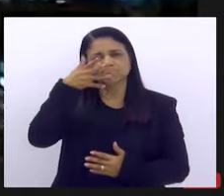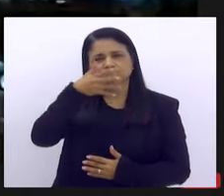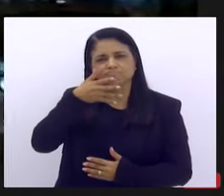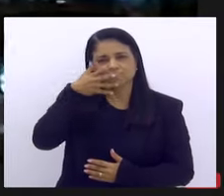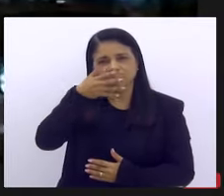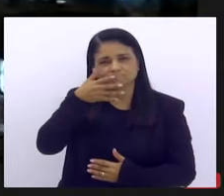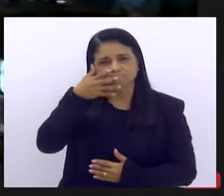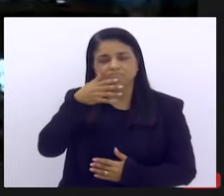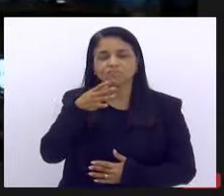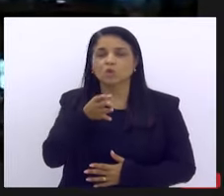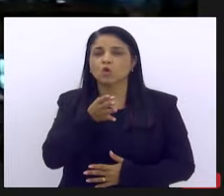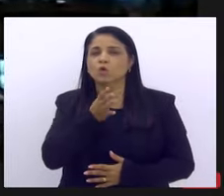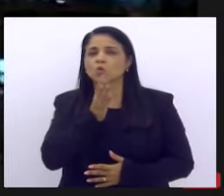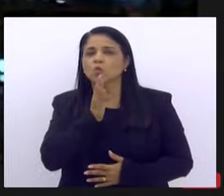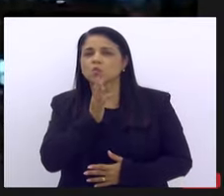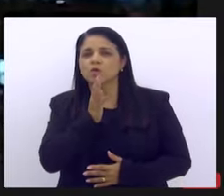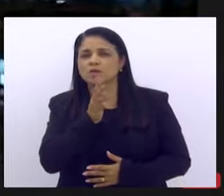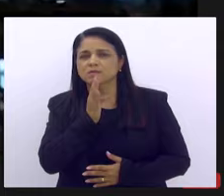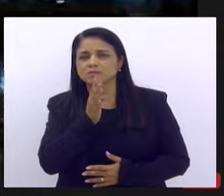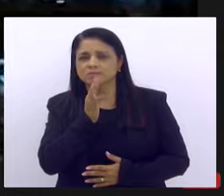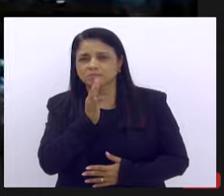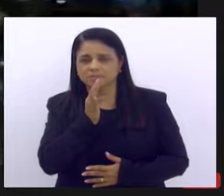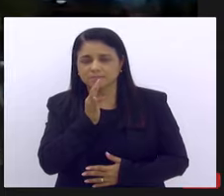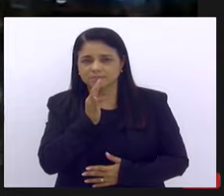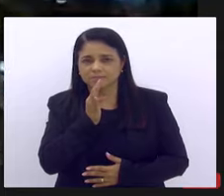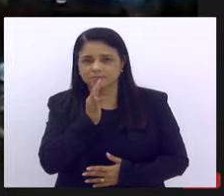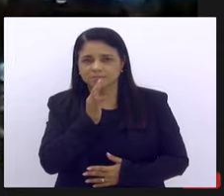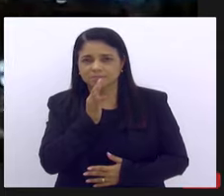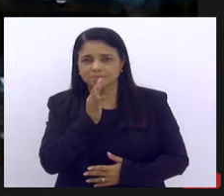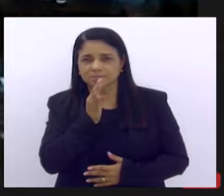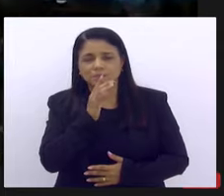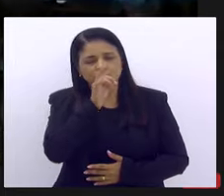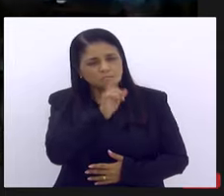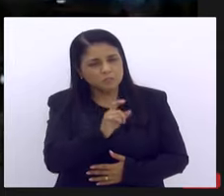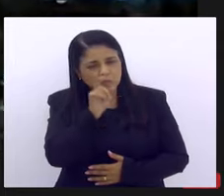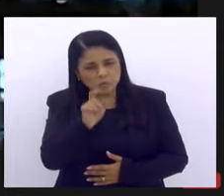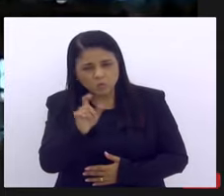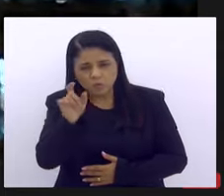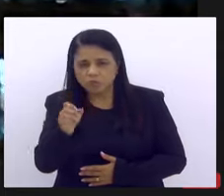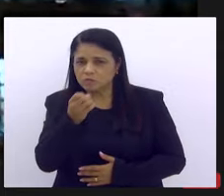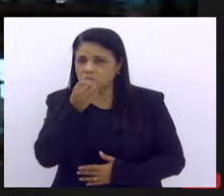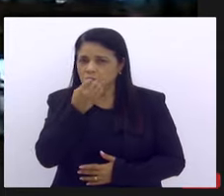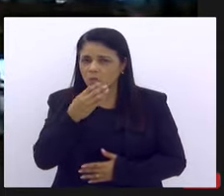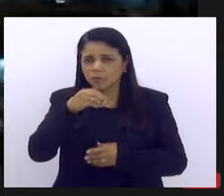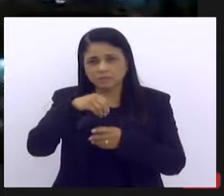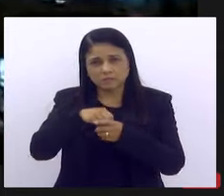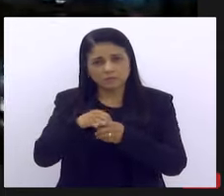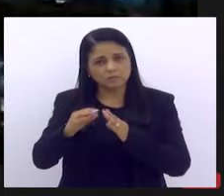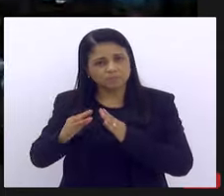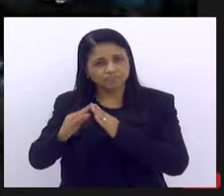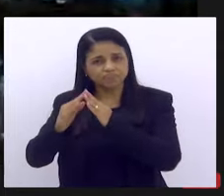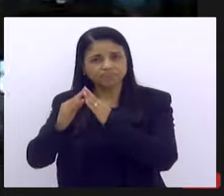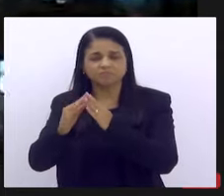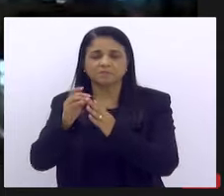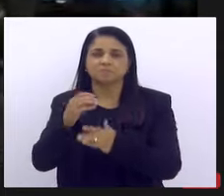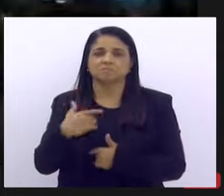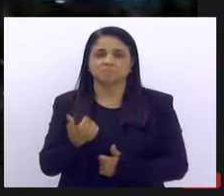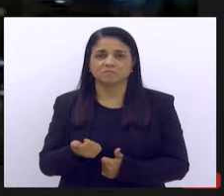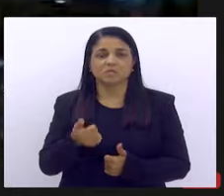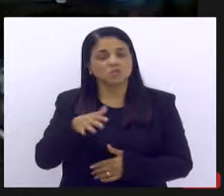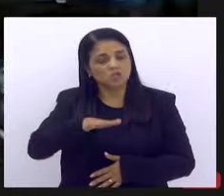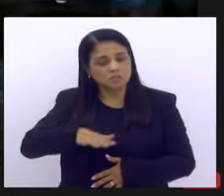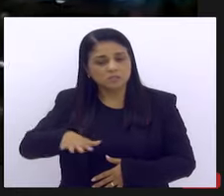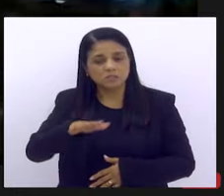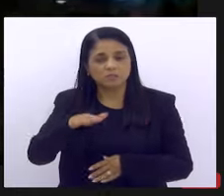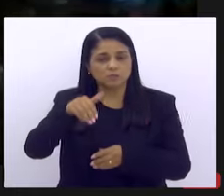um pequeno reconhecimento. Tanta gente boa que existe na Pumaré, um lugar que a gente... É nosso reduto